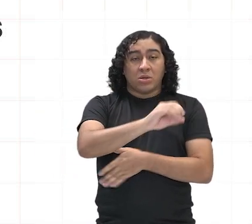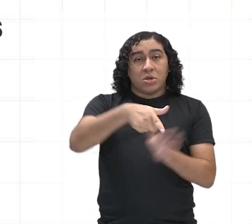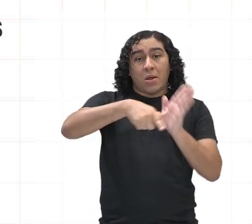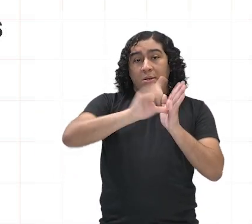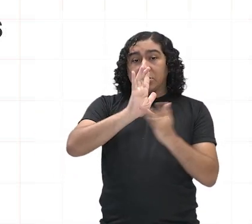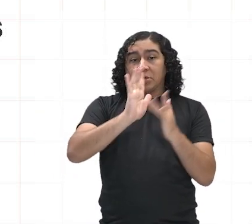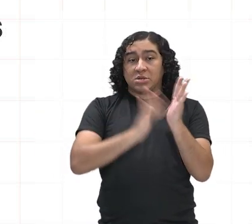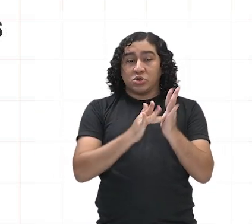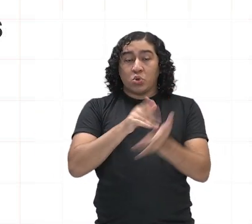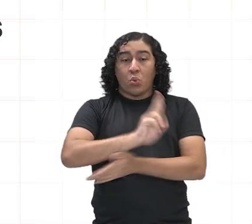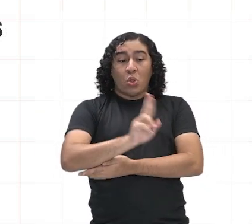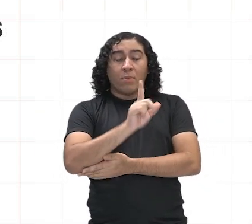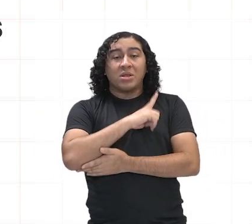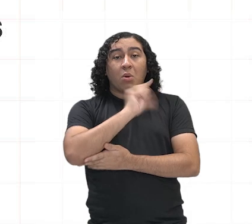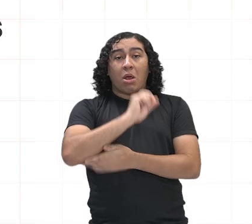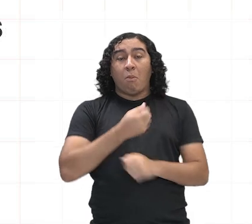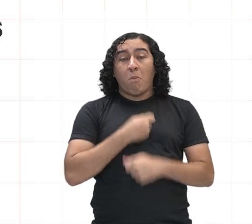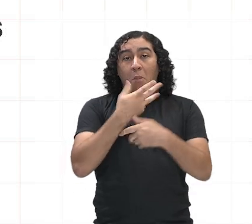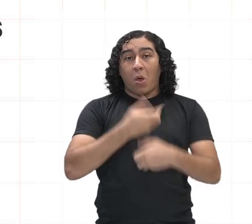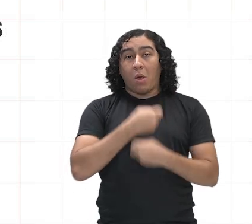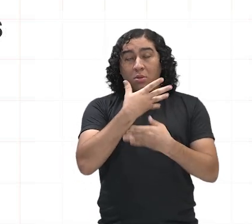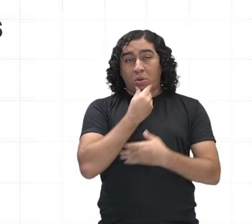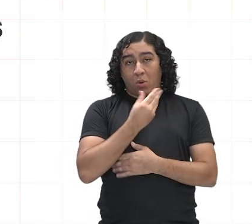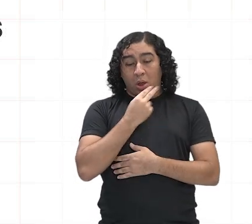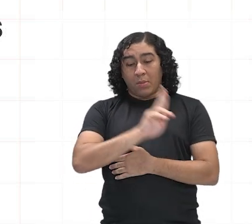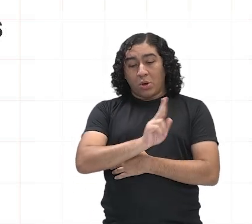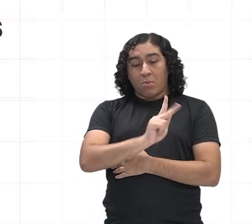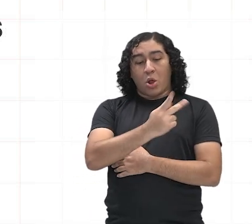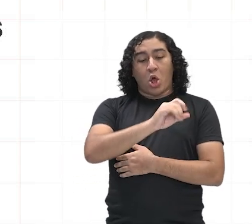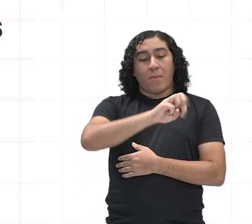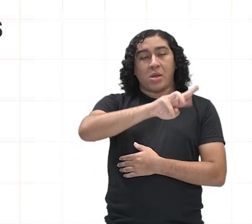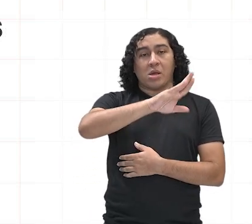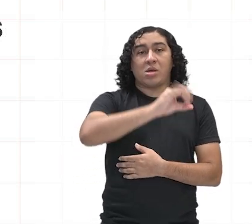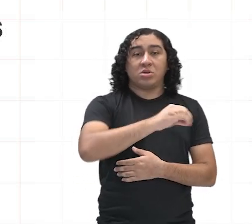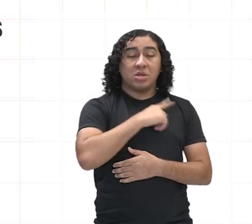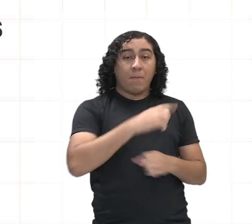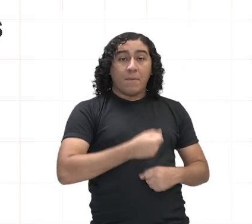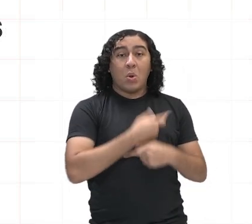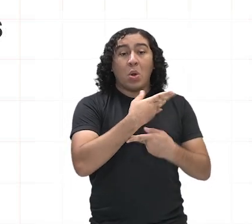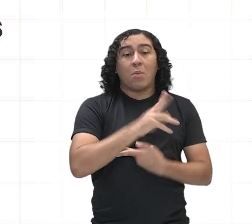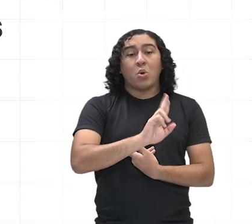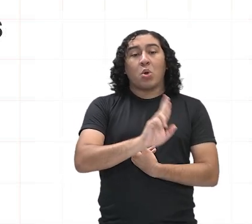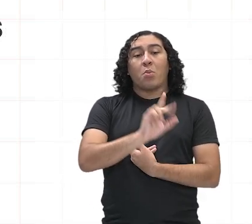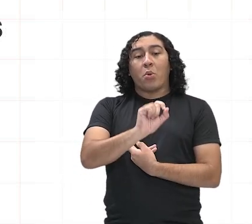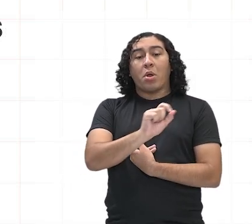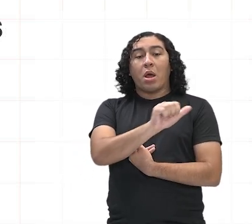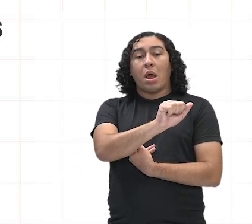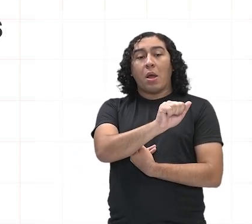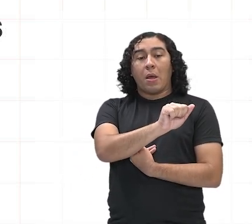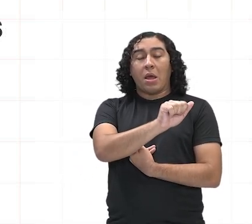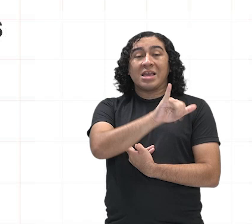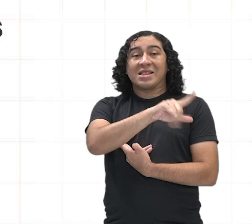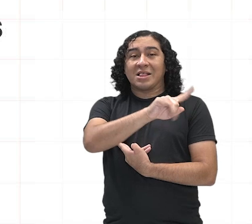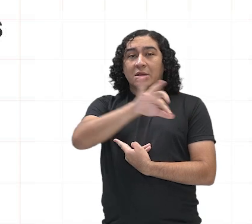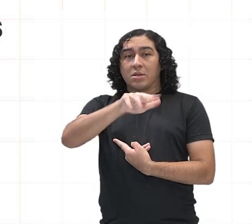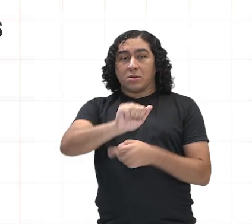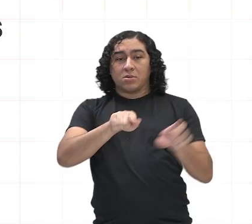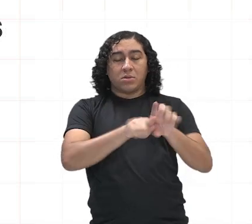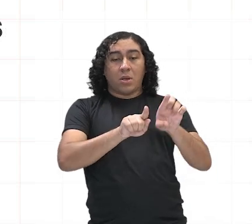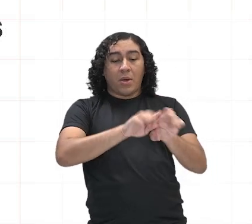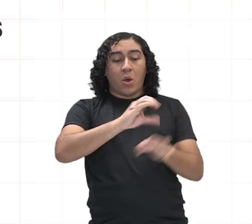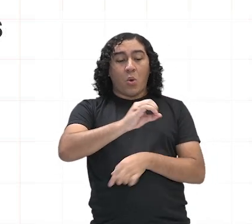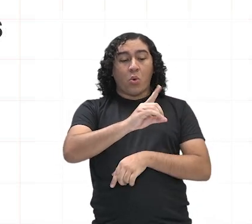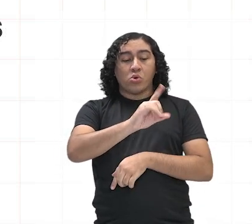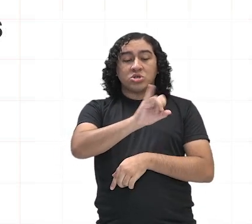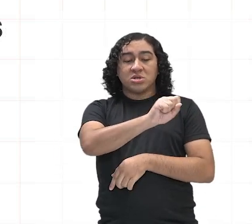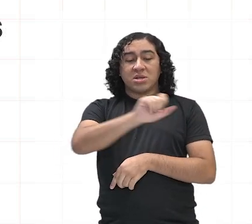o poeta grego Homero, autor, então, dos poemas épicos, a Ilíada e a Odisseia. Então,